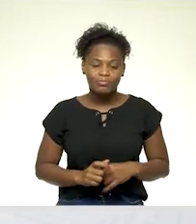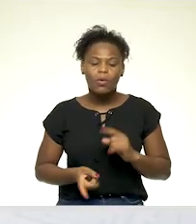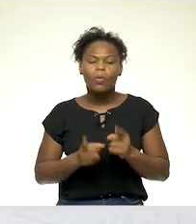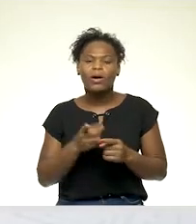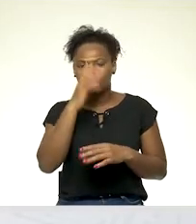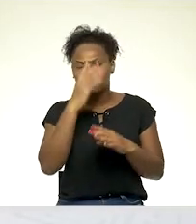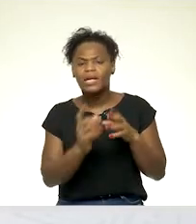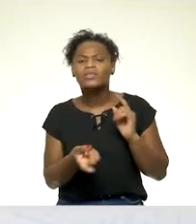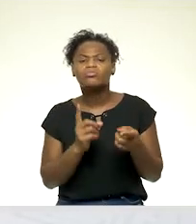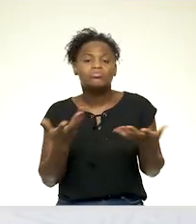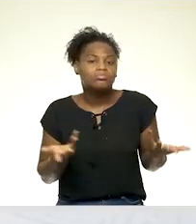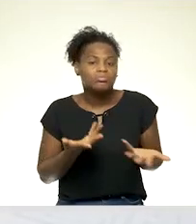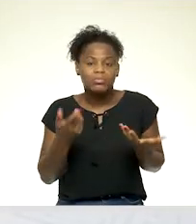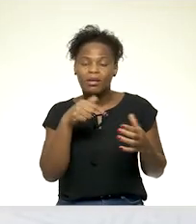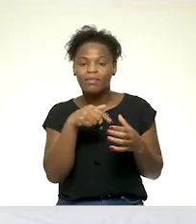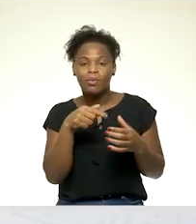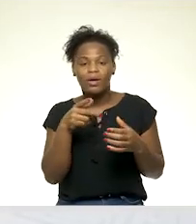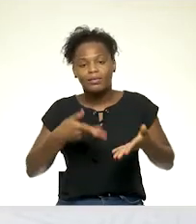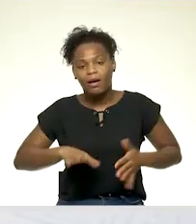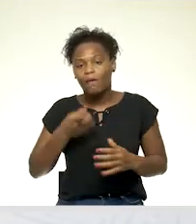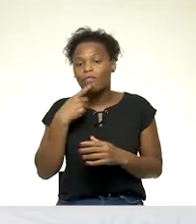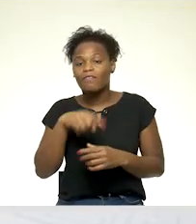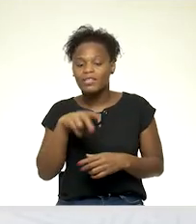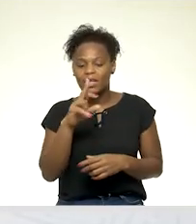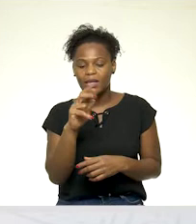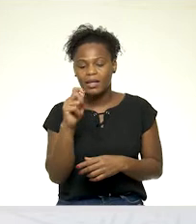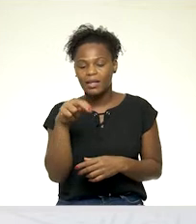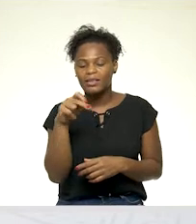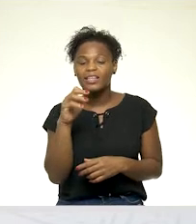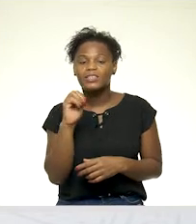que acontece então no Renascimento, como eu já tinha vos